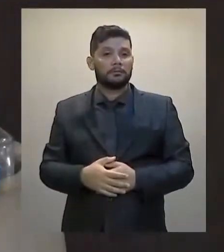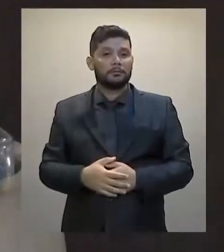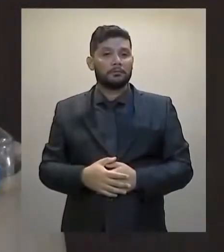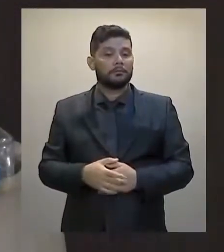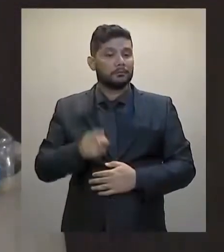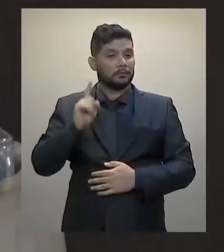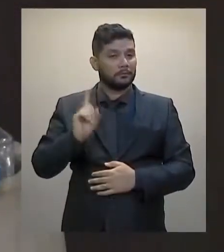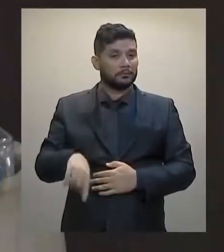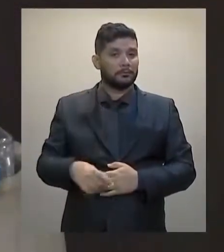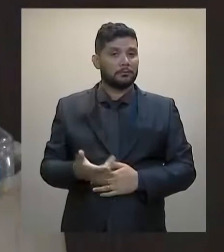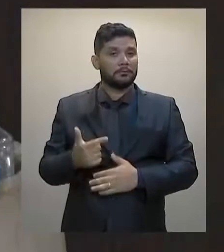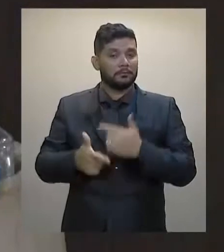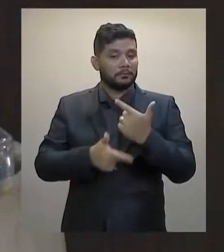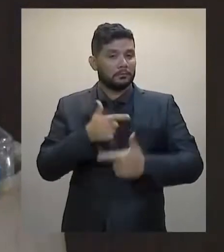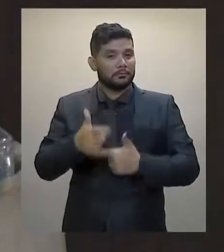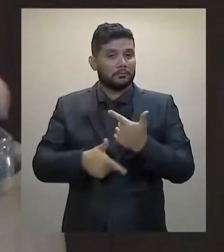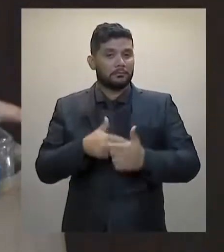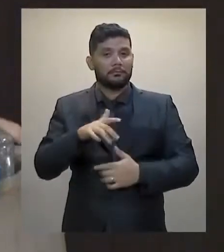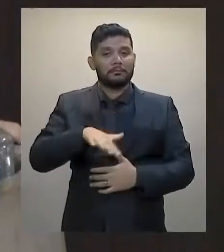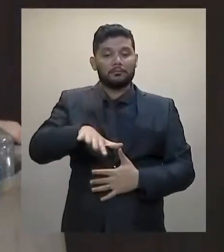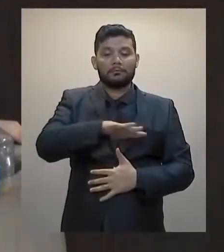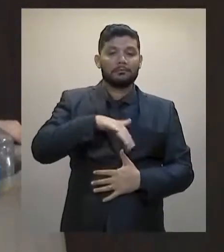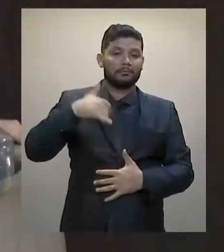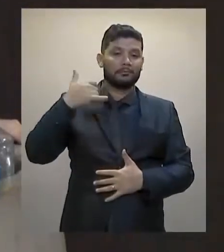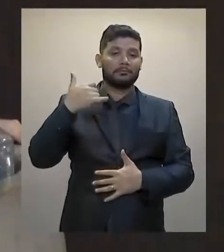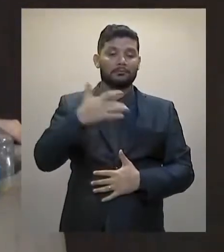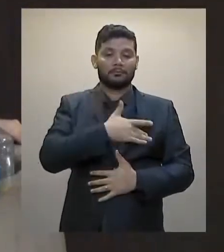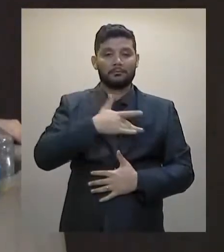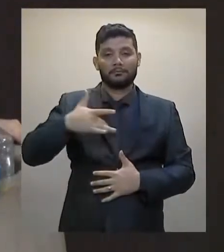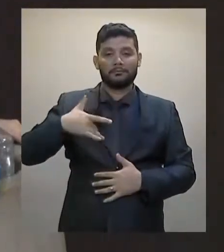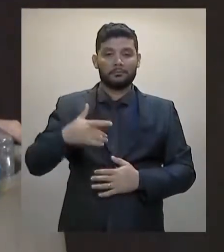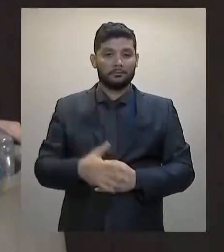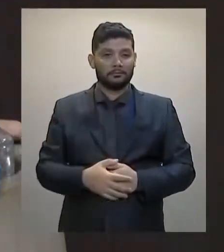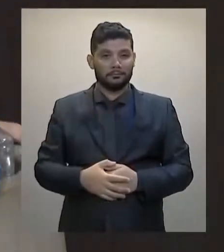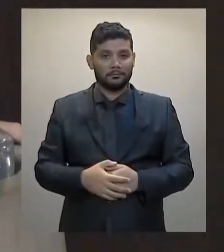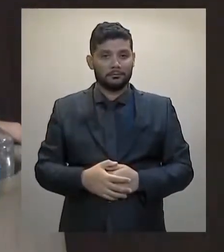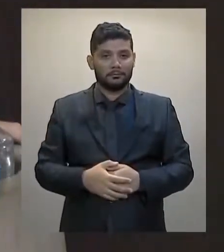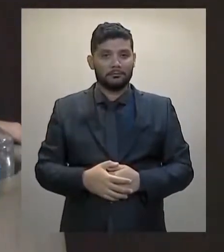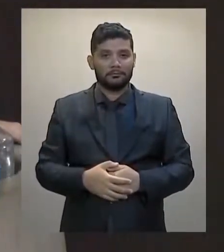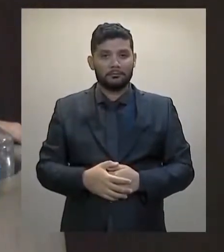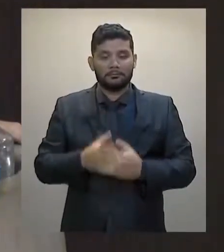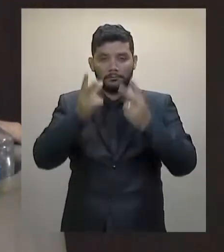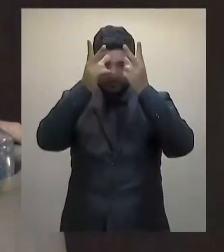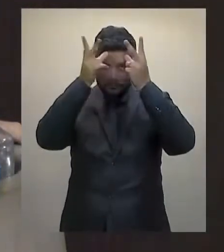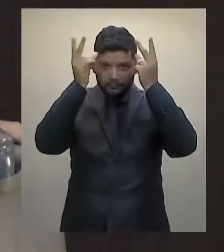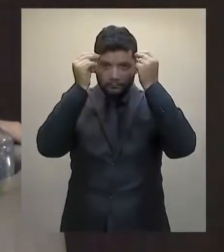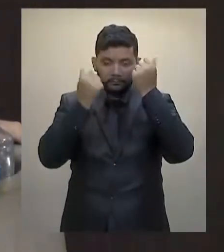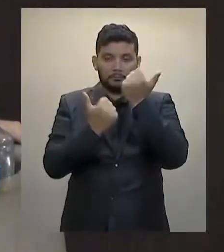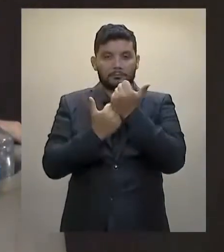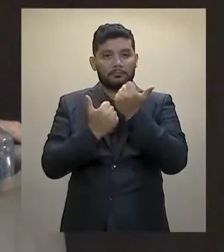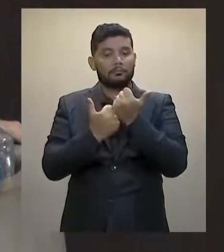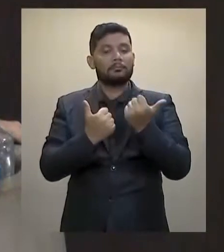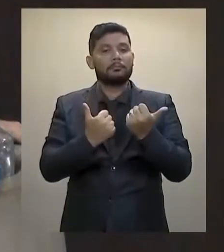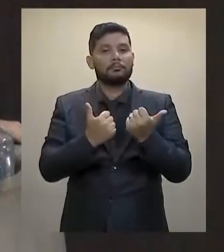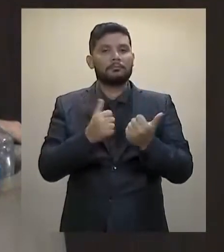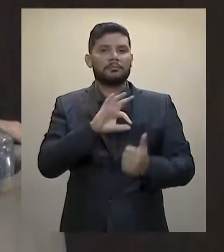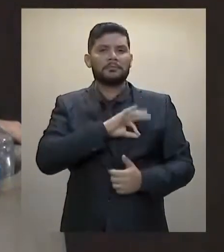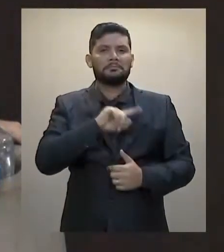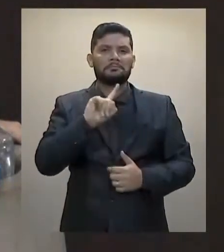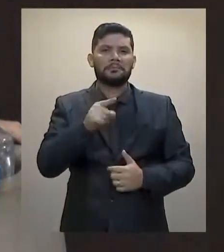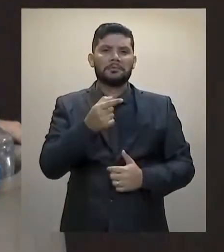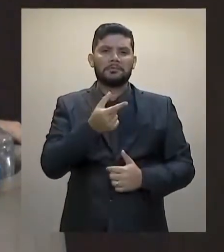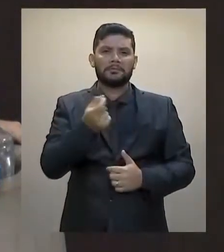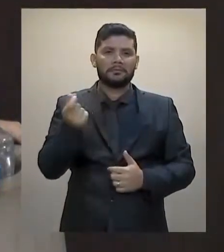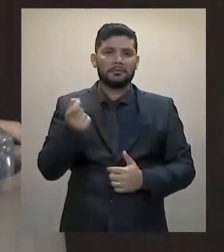sobretudo, o trabalhador da saúde, a auxiliar de enfermagem, que ganha R$ 1.200 em média, o técnico de